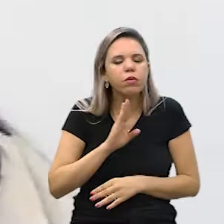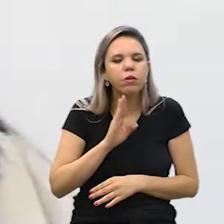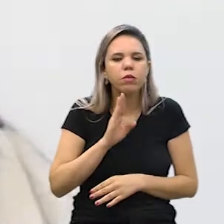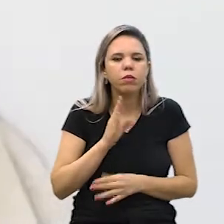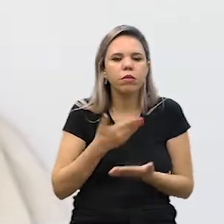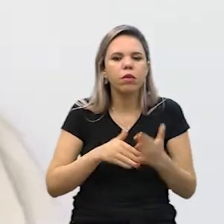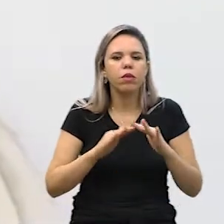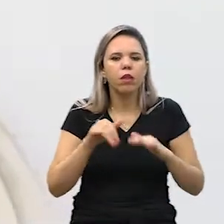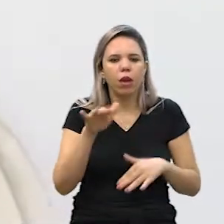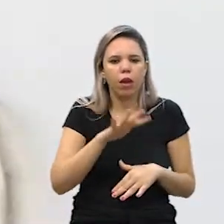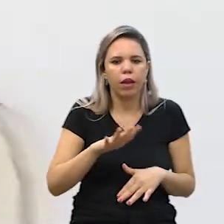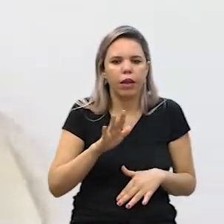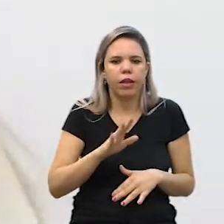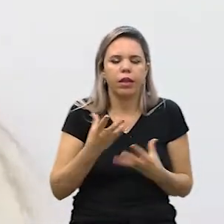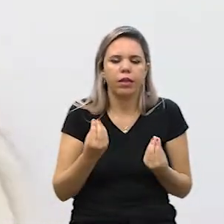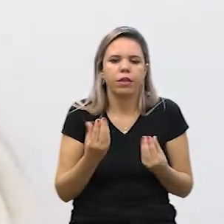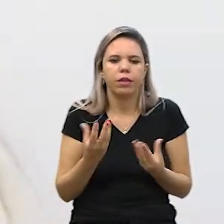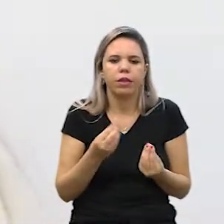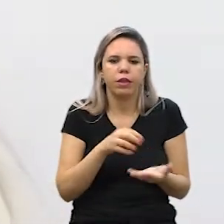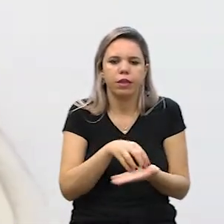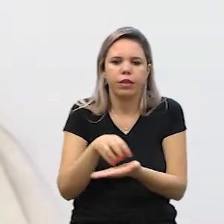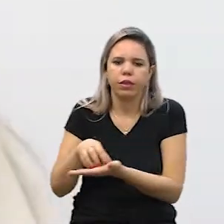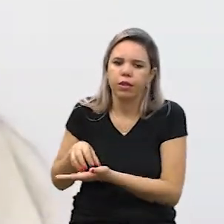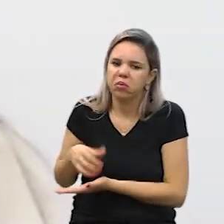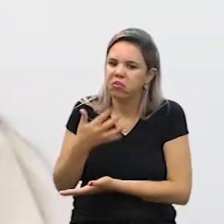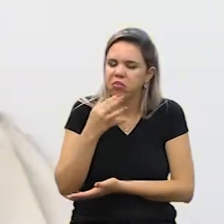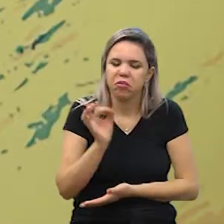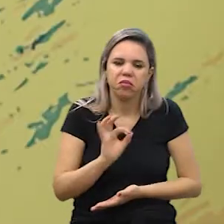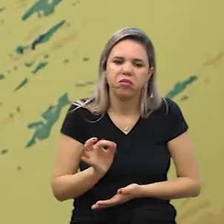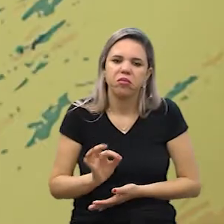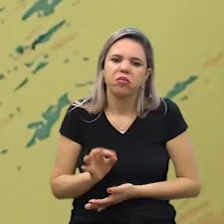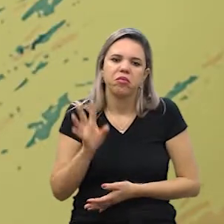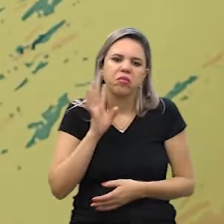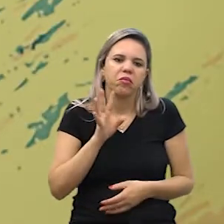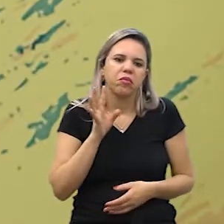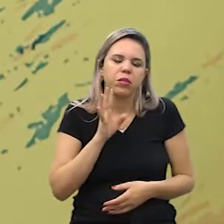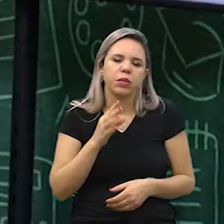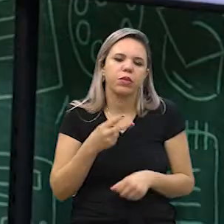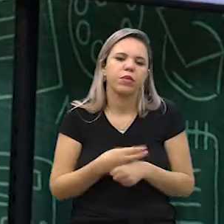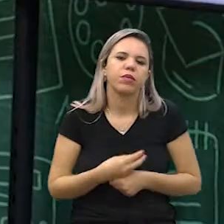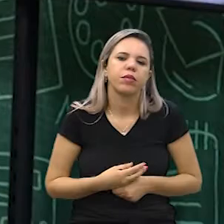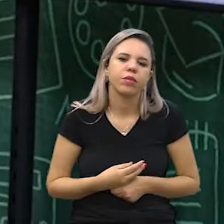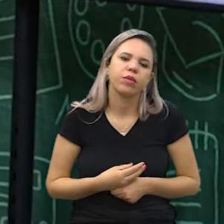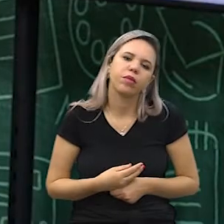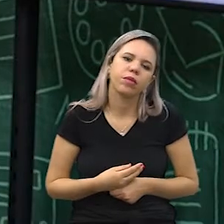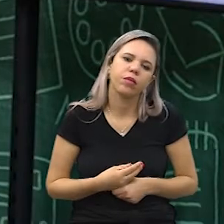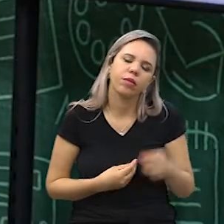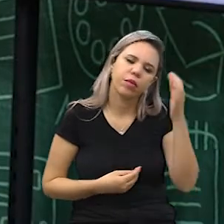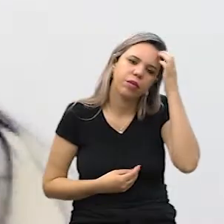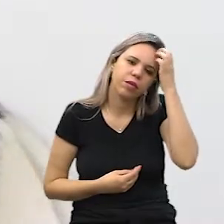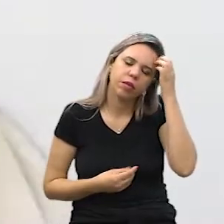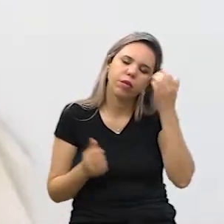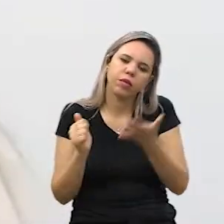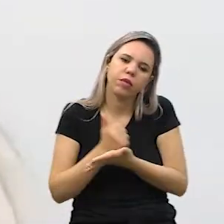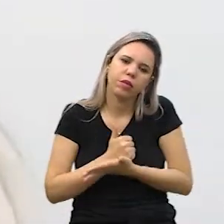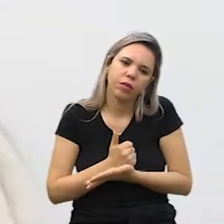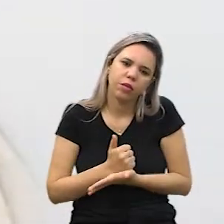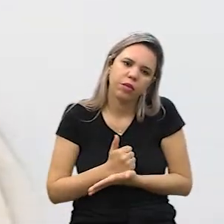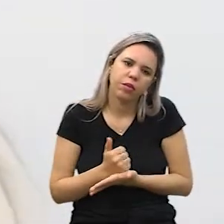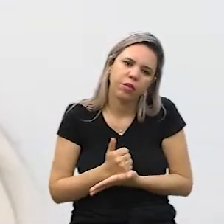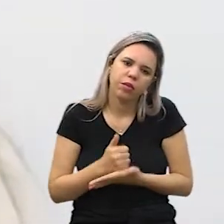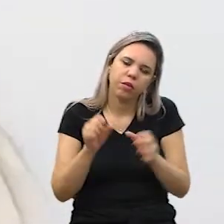gratuitas, que muitas redes desconhecem. Que legal. Então, são aplicativos, são jogos,